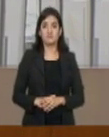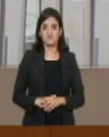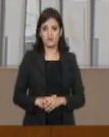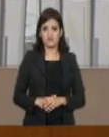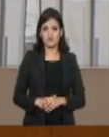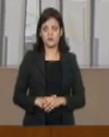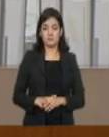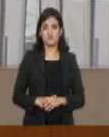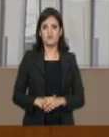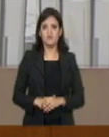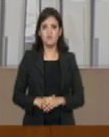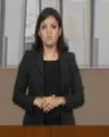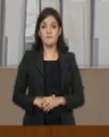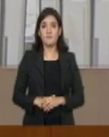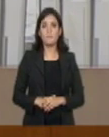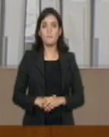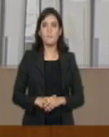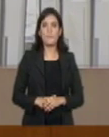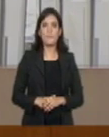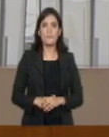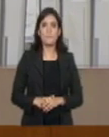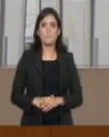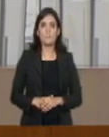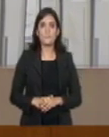jurídica a respeito. Vou mais adiante.